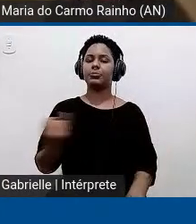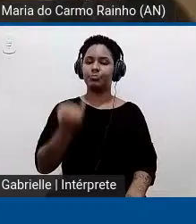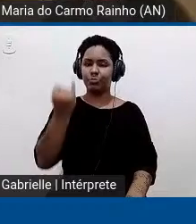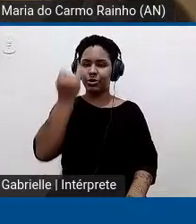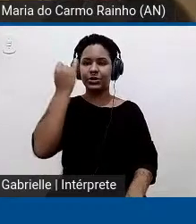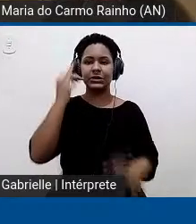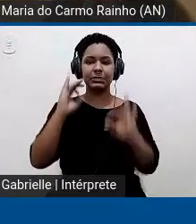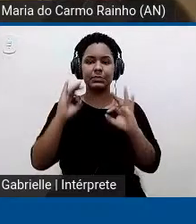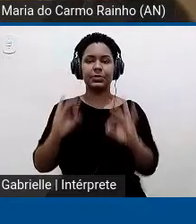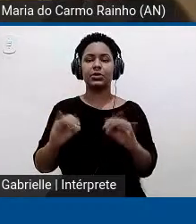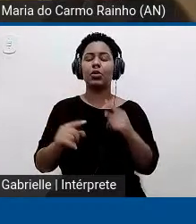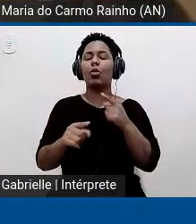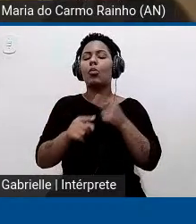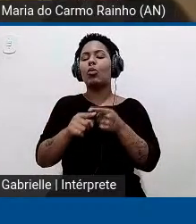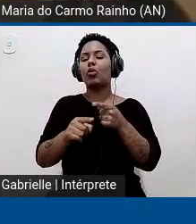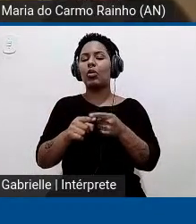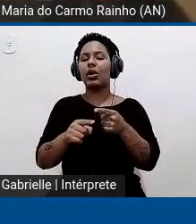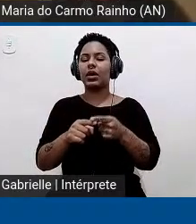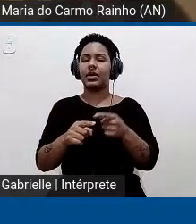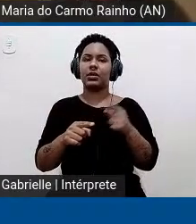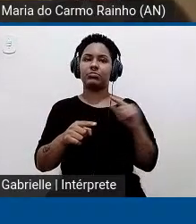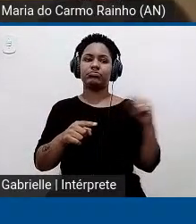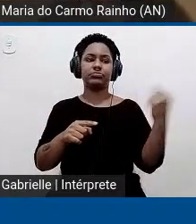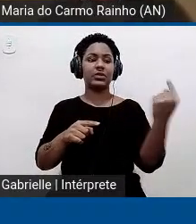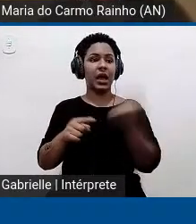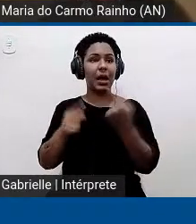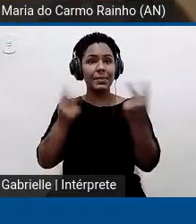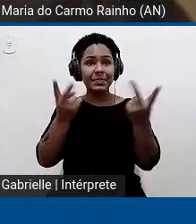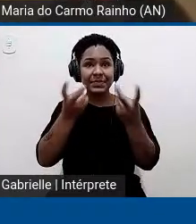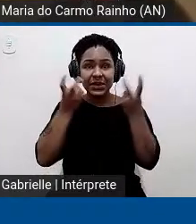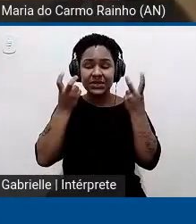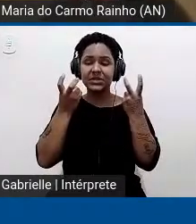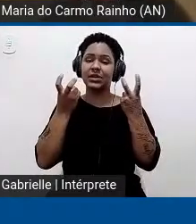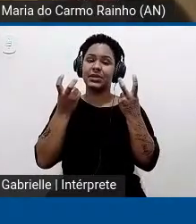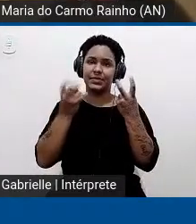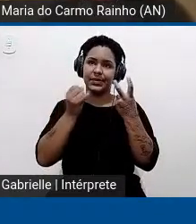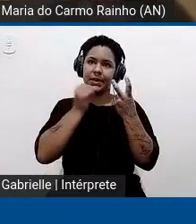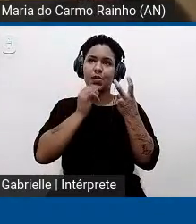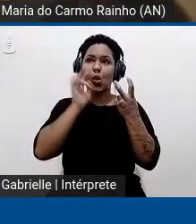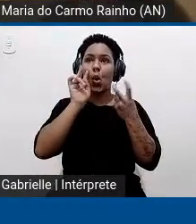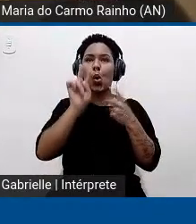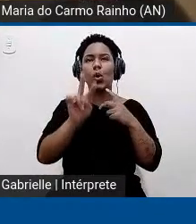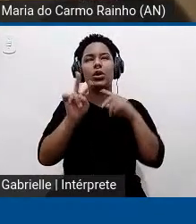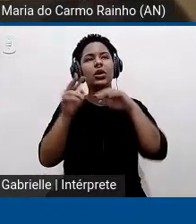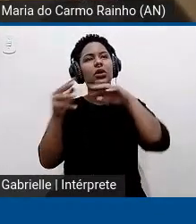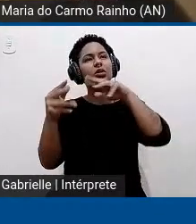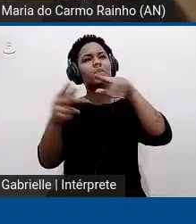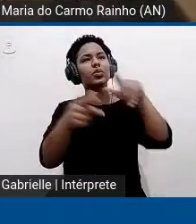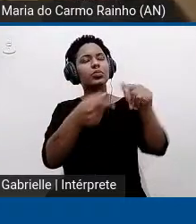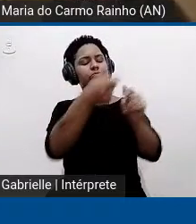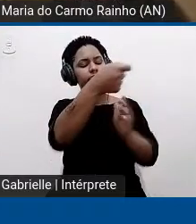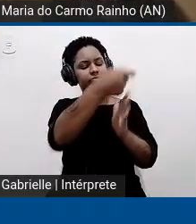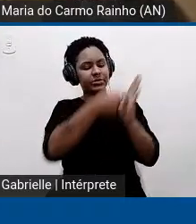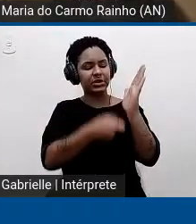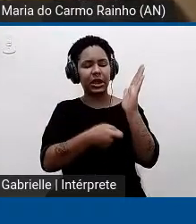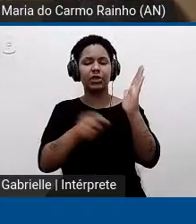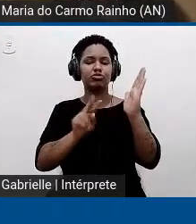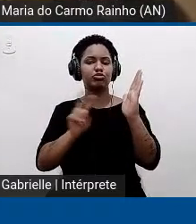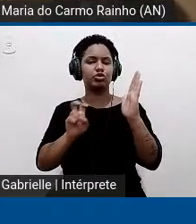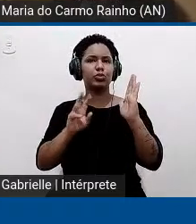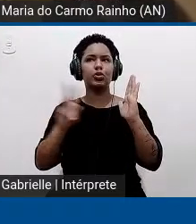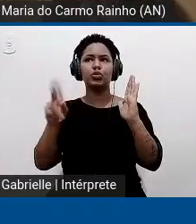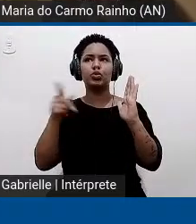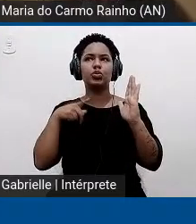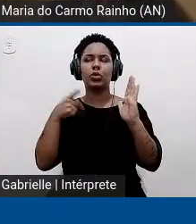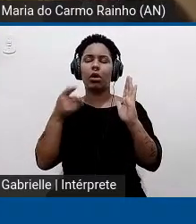porque quando a gente percebe, olhando para assim, o universo dos textos sobre história da fotografia